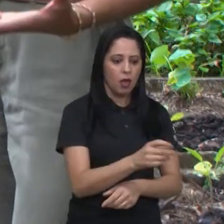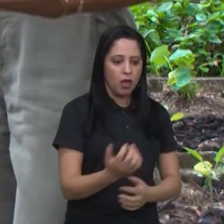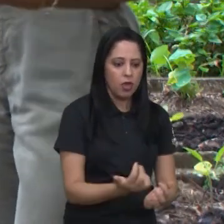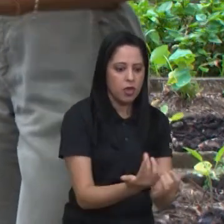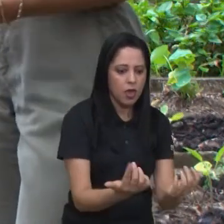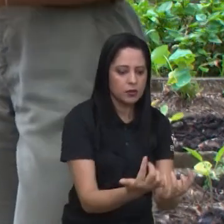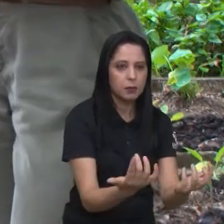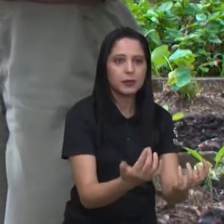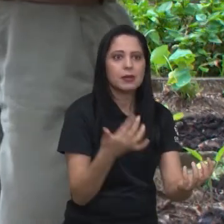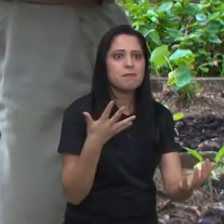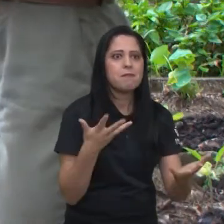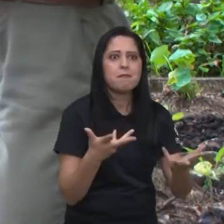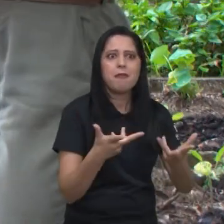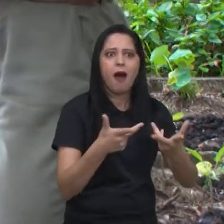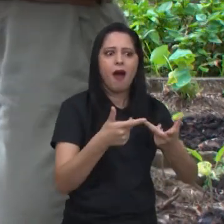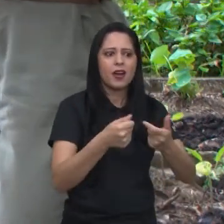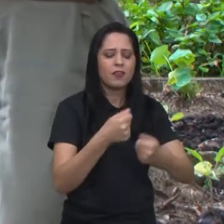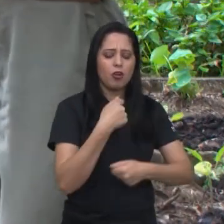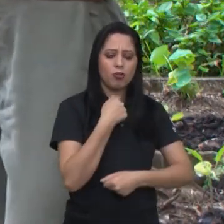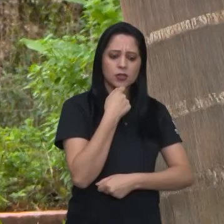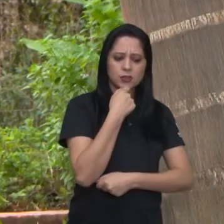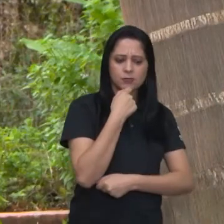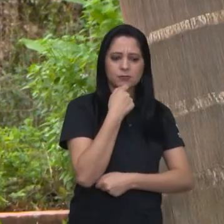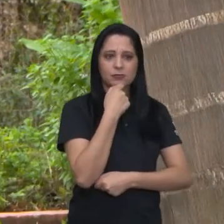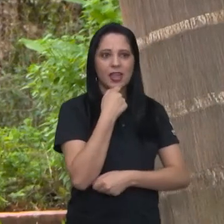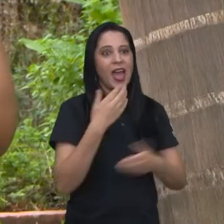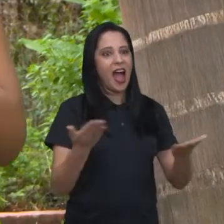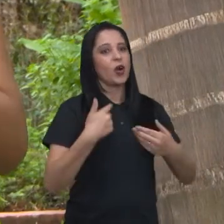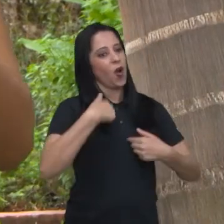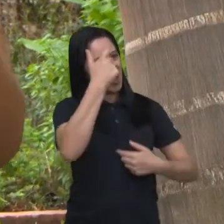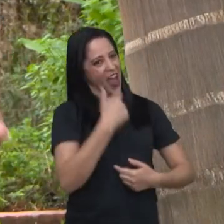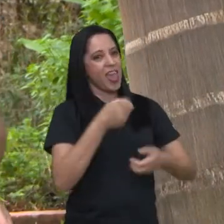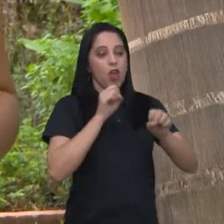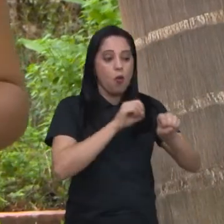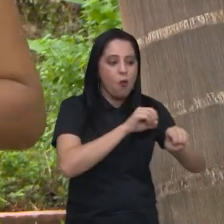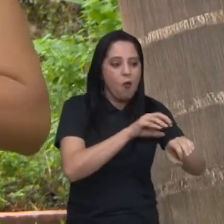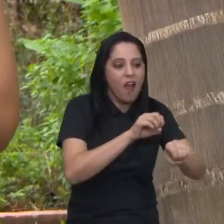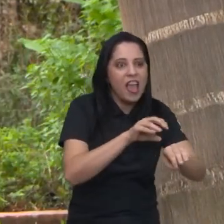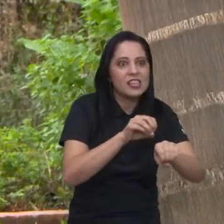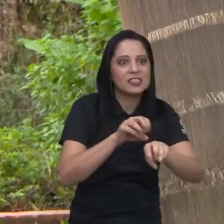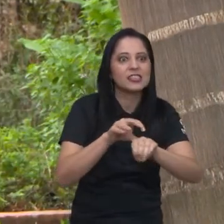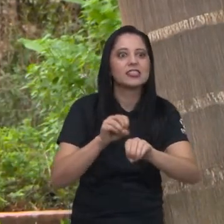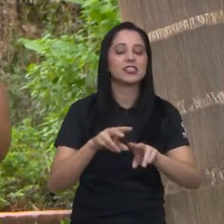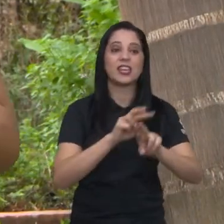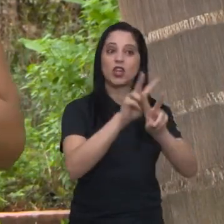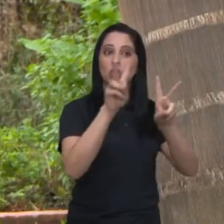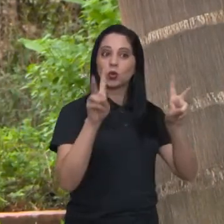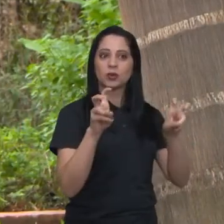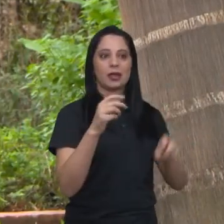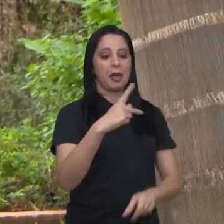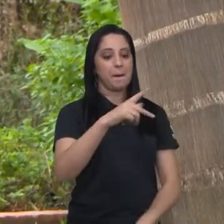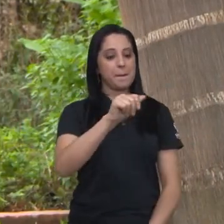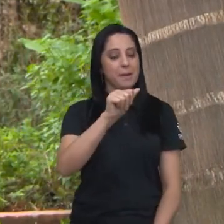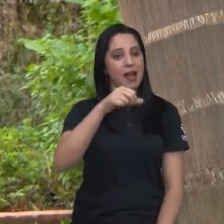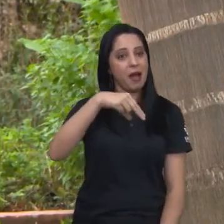tesouro. E aí, desde então, eu passei a ensinar sobre isso, sobre essas plantas negligenciadas, que a gente acaba